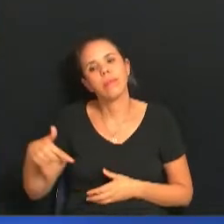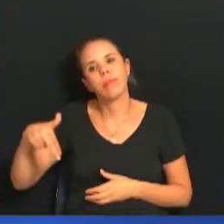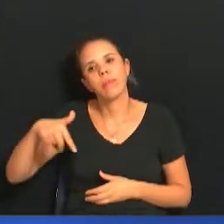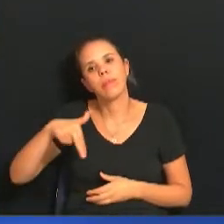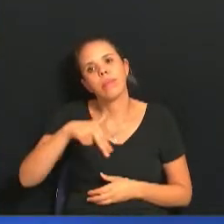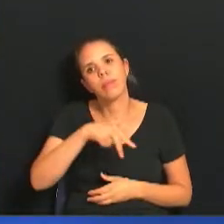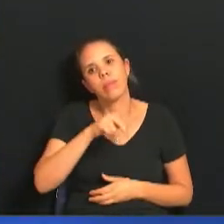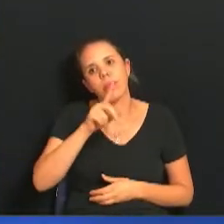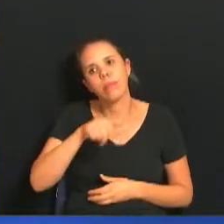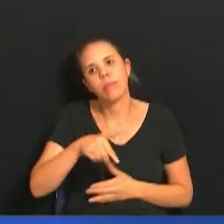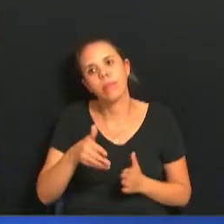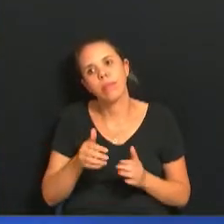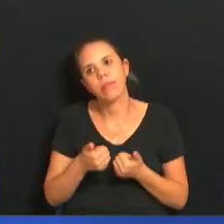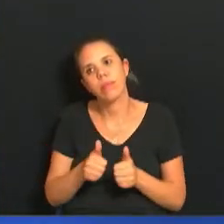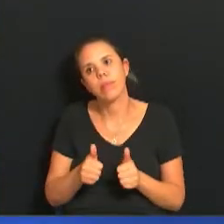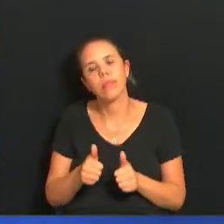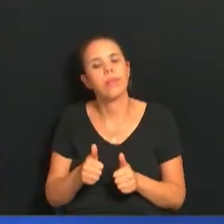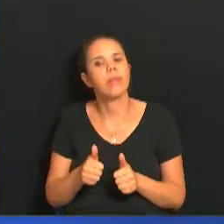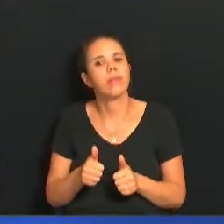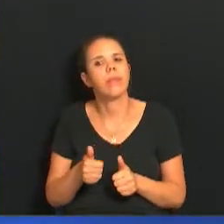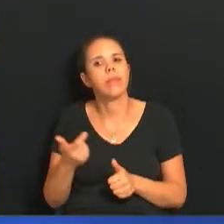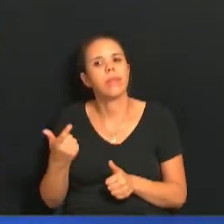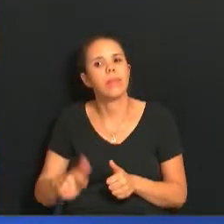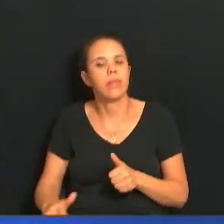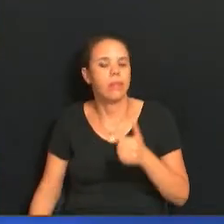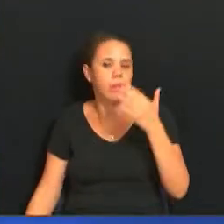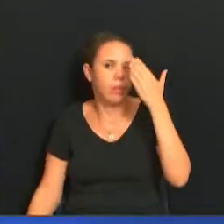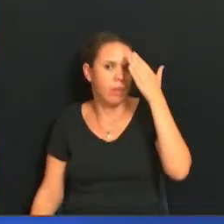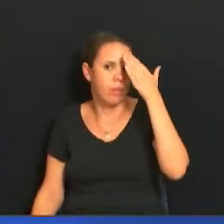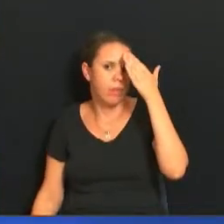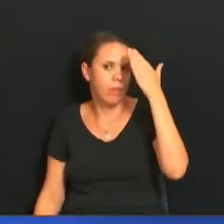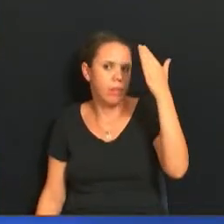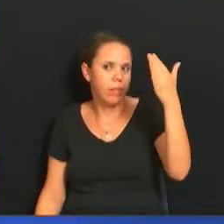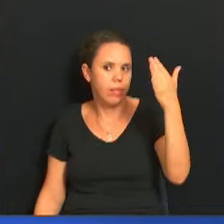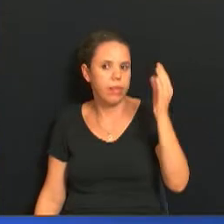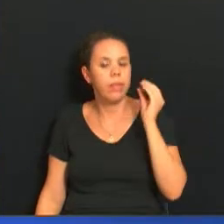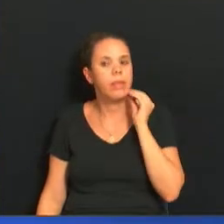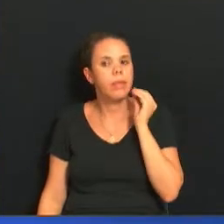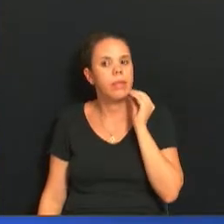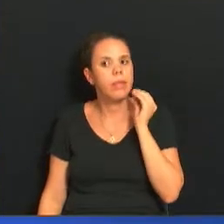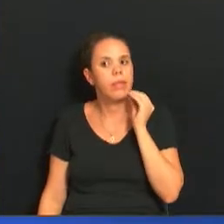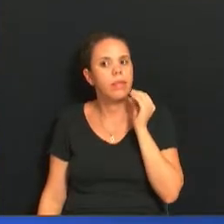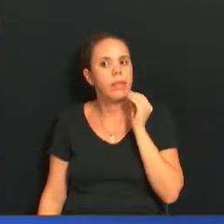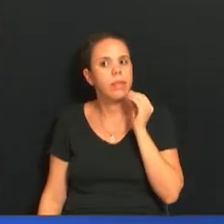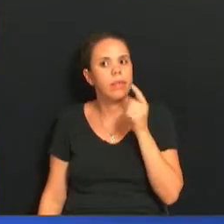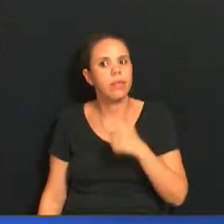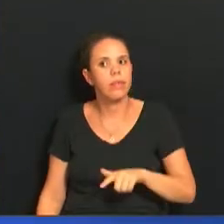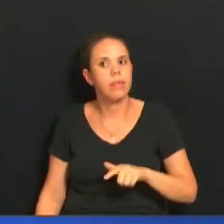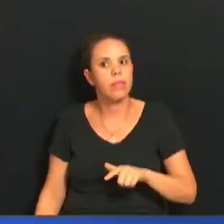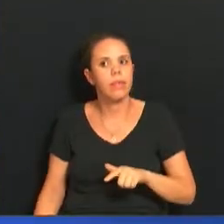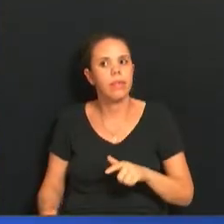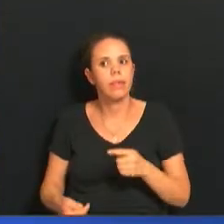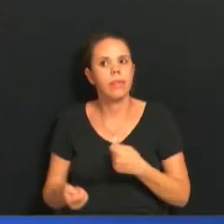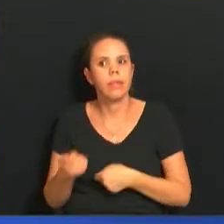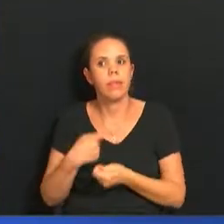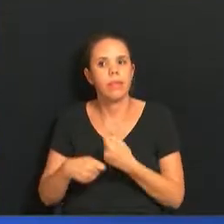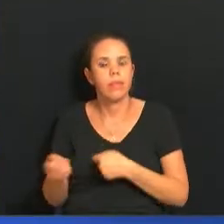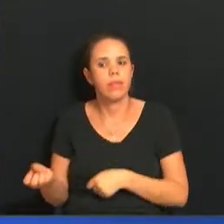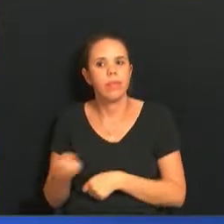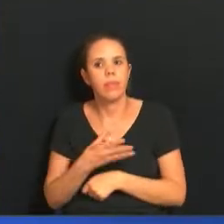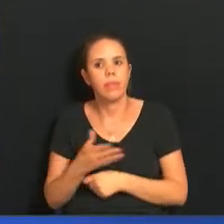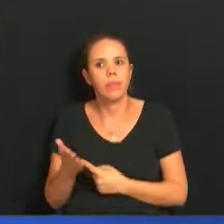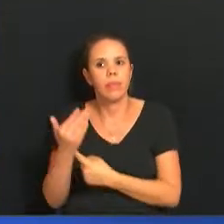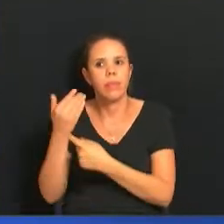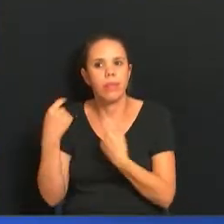foco é o transporte público. Então, mais uma vez, eu agradeço essa oportunidade e é mais uma ferramenta de inovação que a